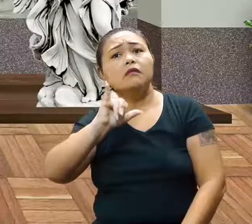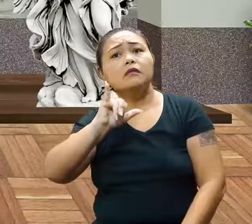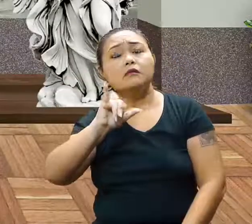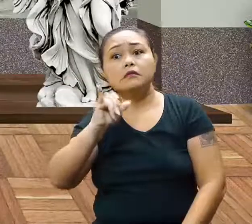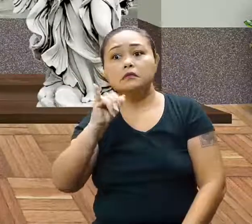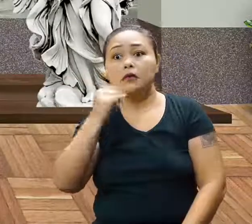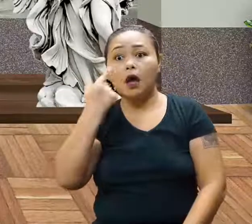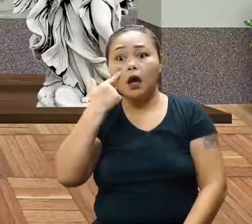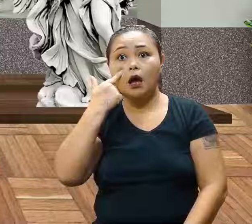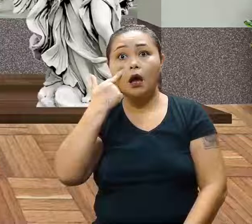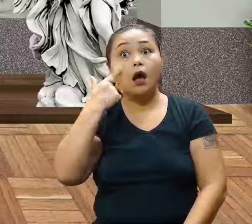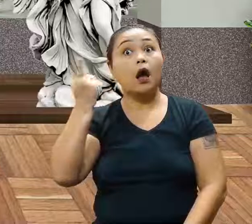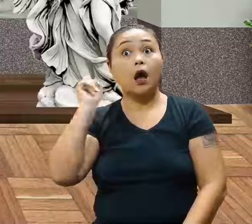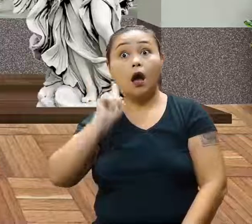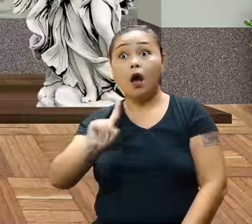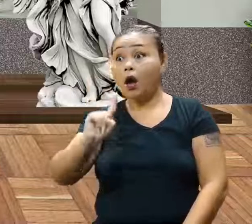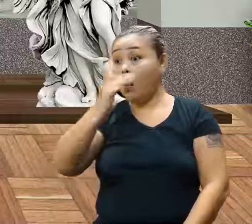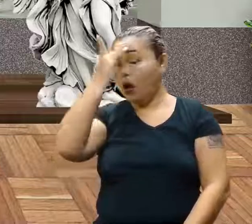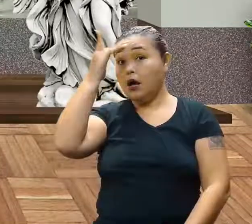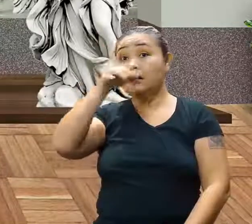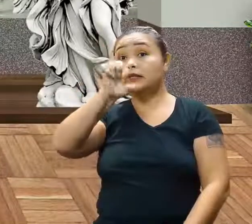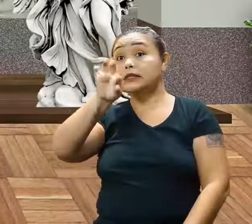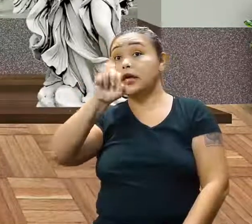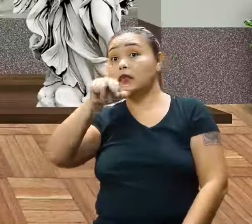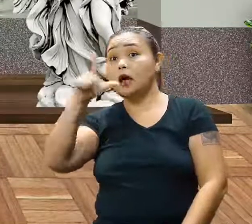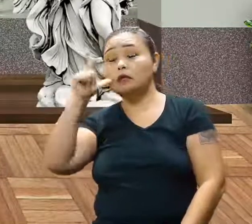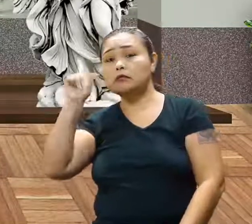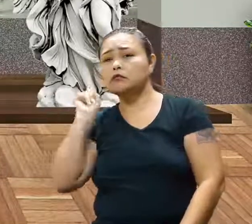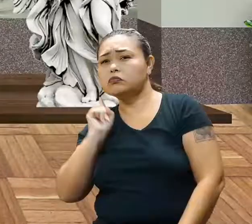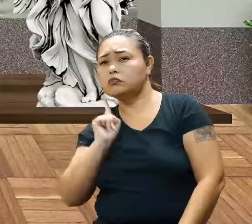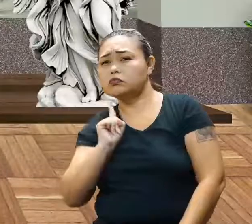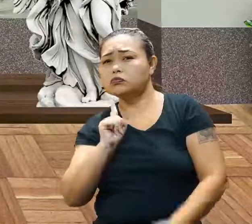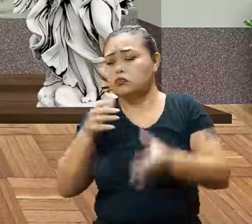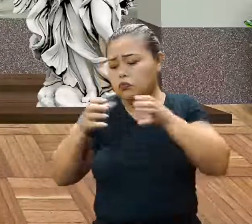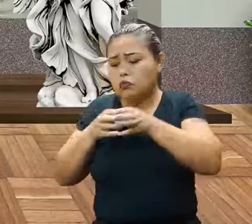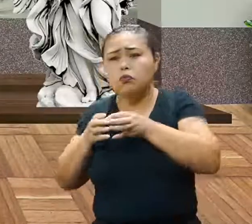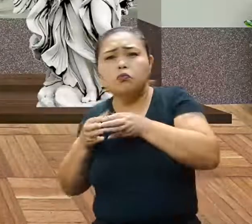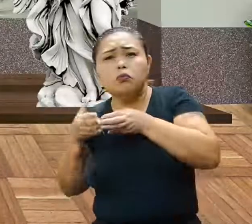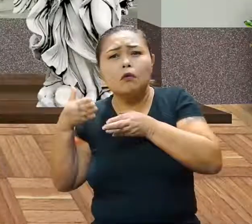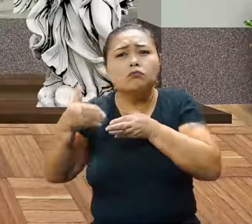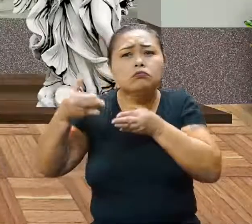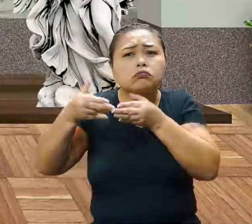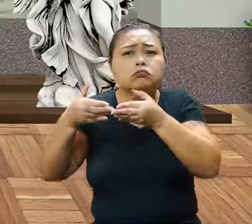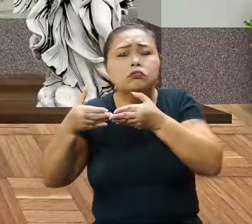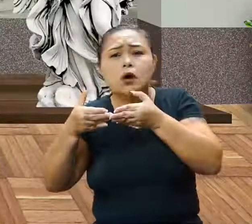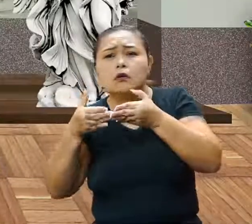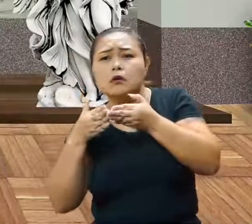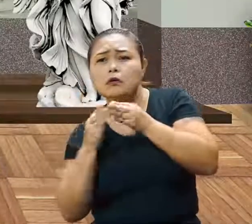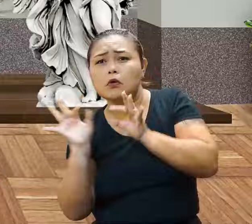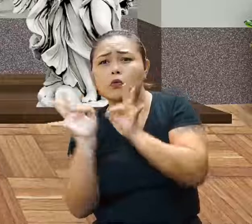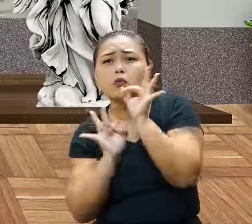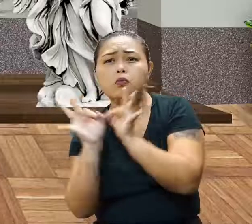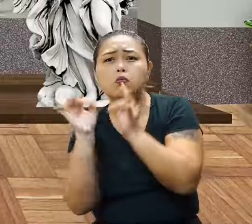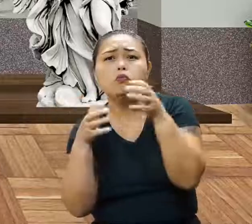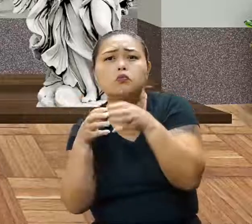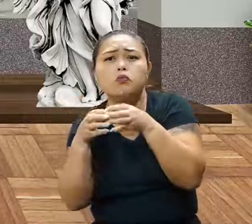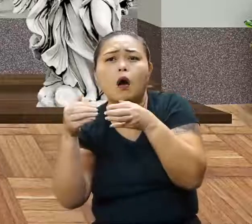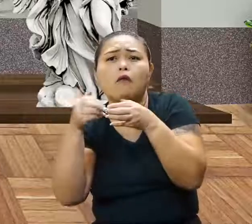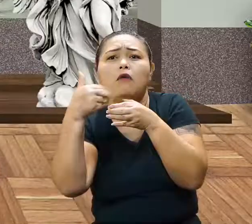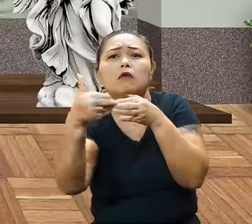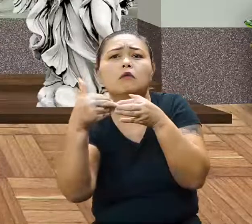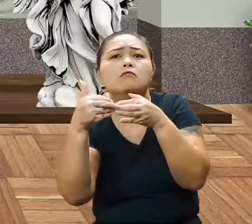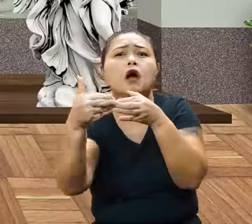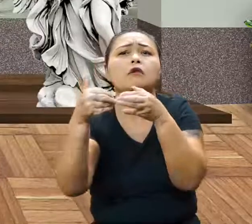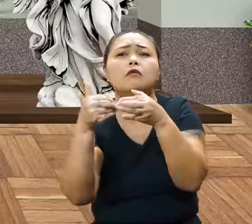esse sertanista, que vão criar as expedições, irão formar frentes e mais